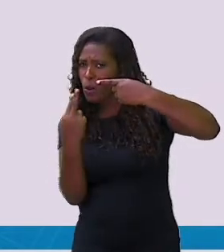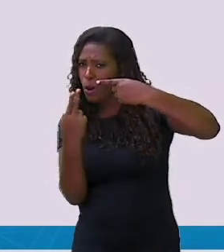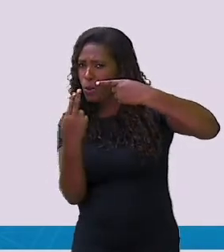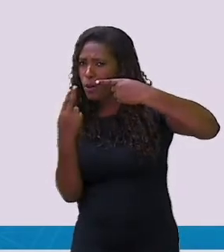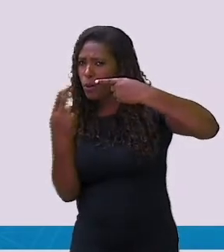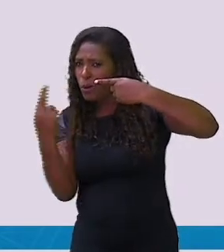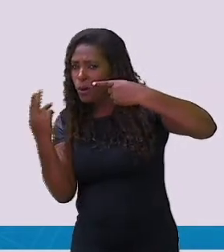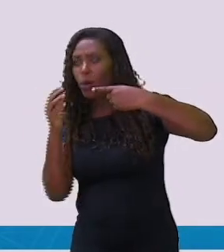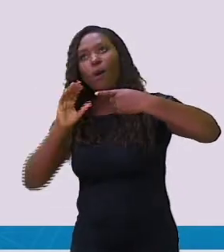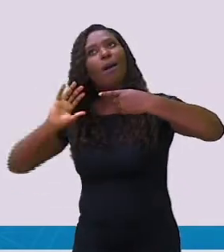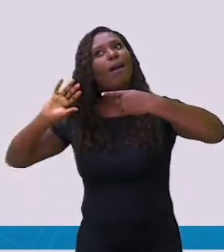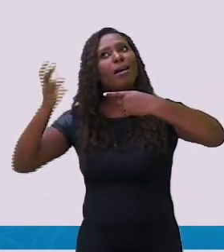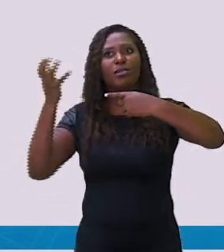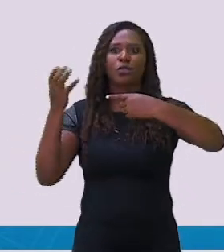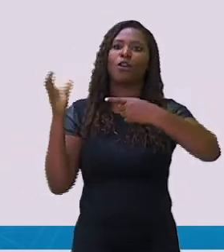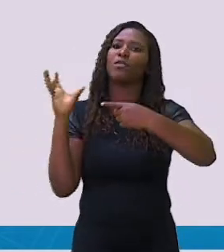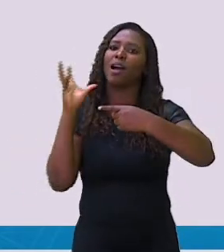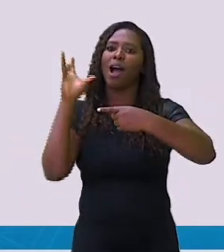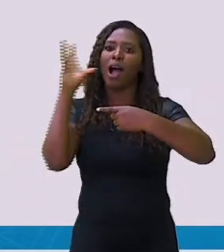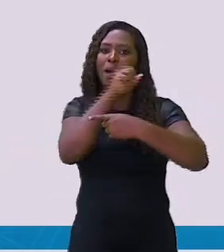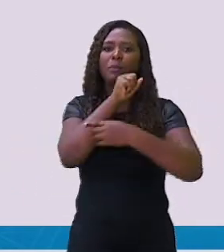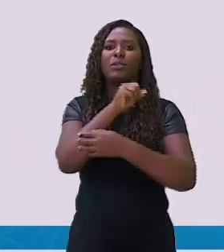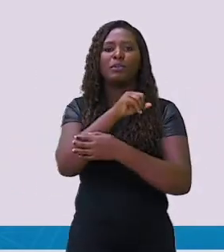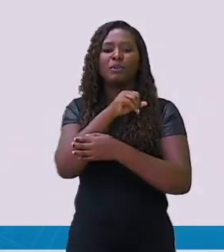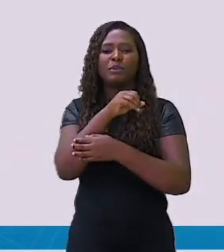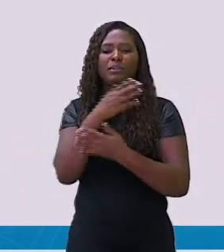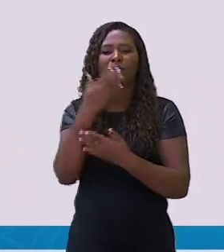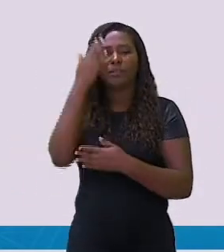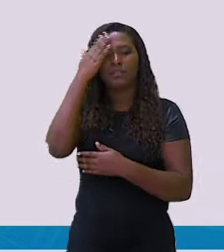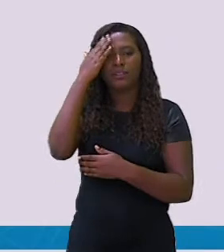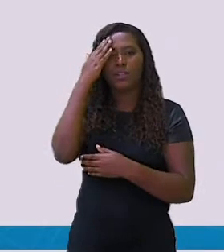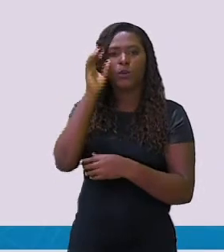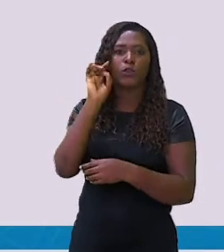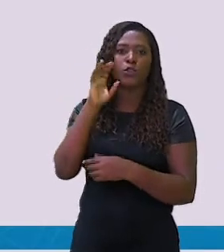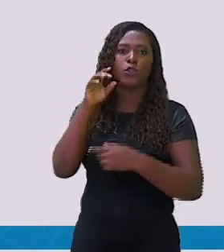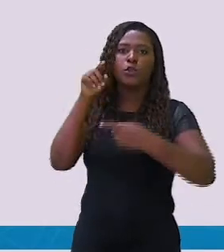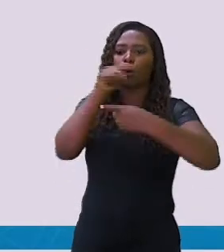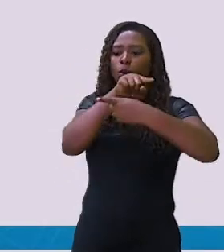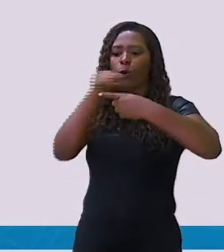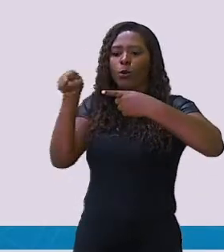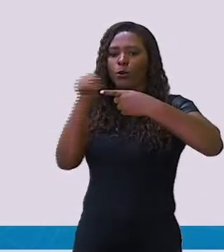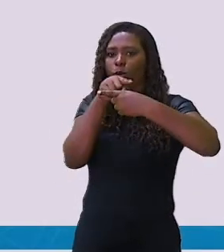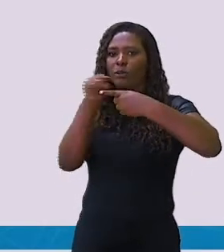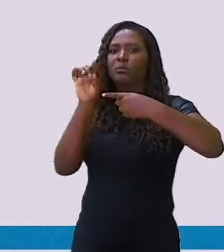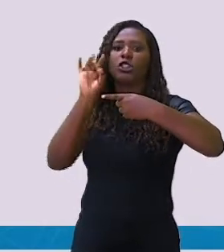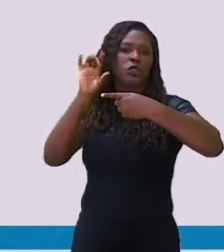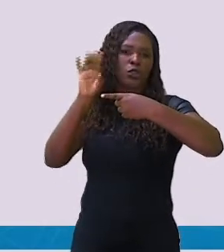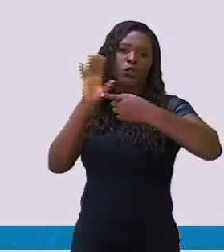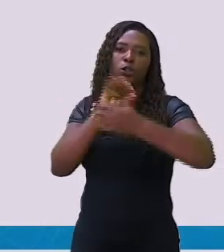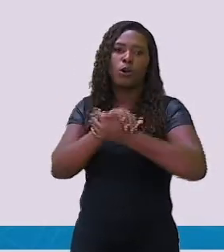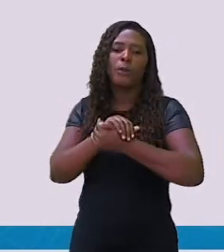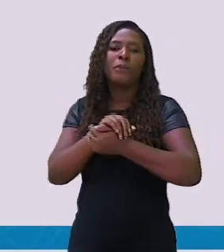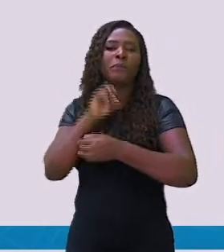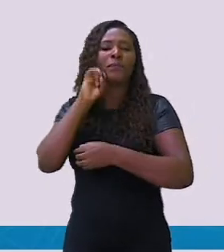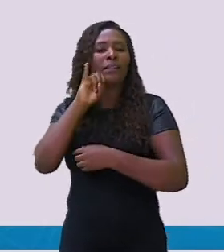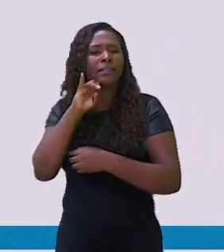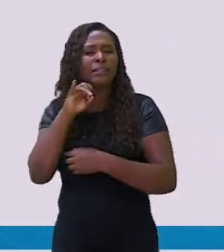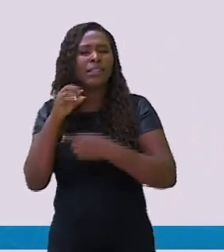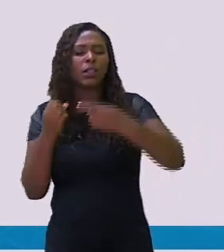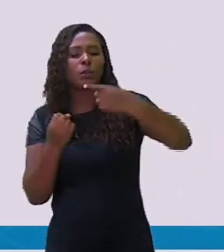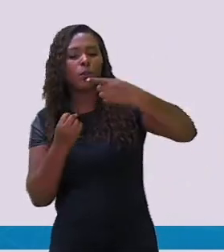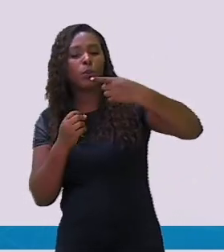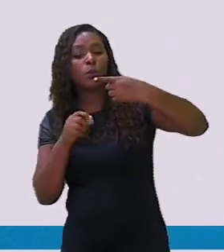resolver aqui ó os numeradores né essa operação se ele for diferente se o